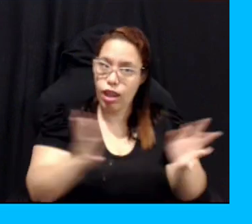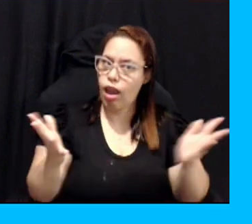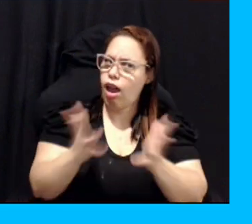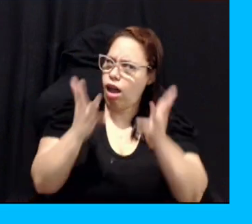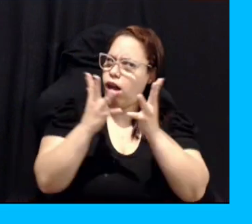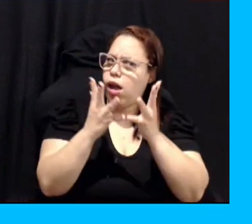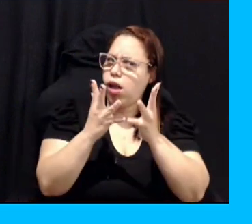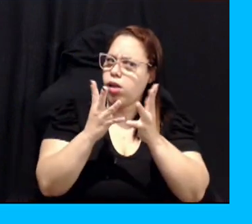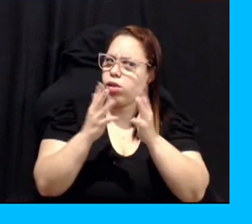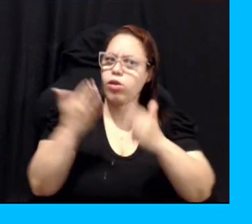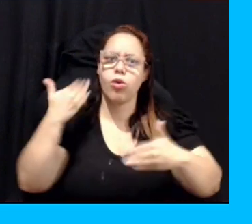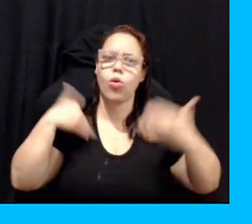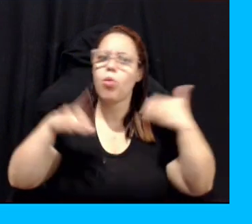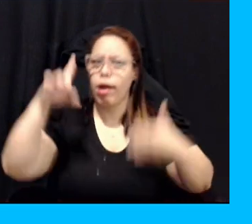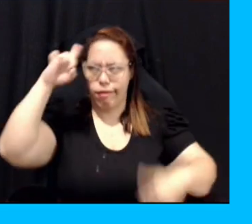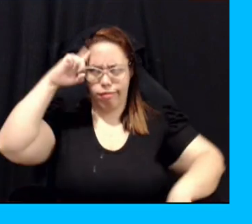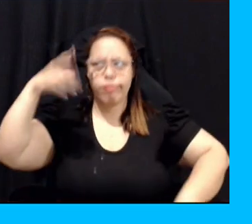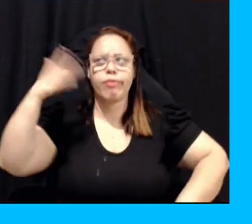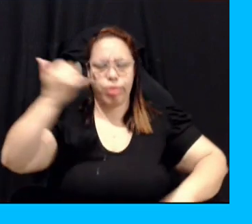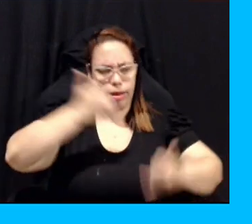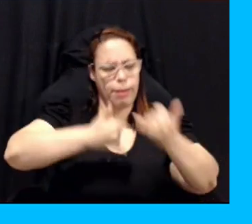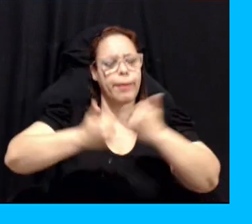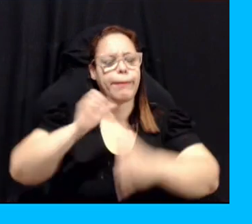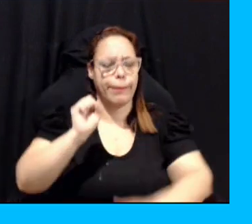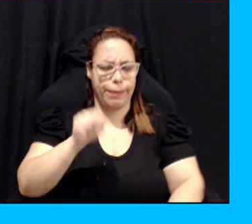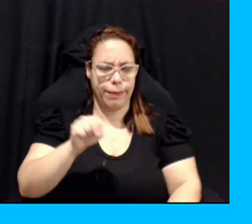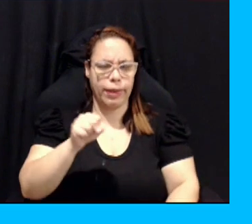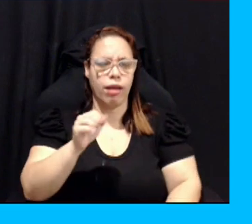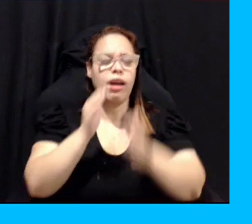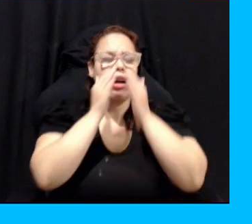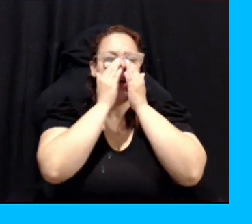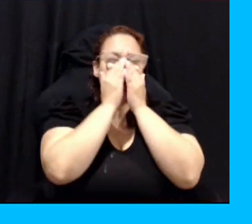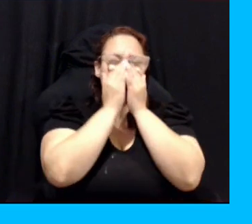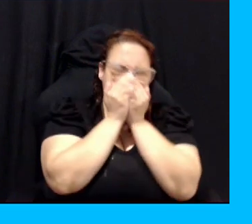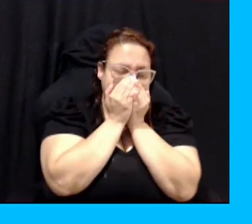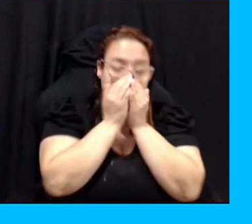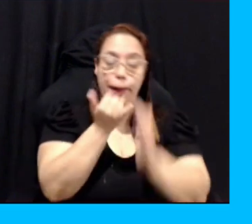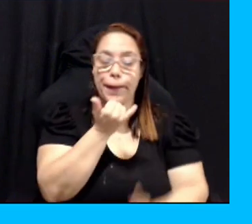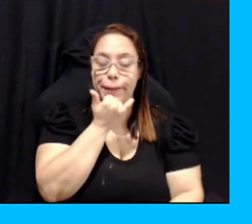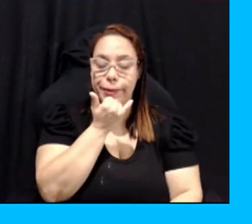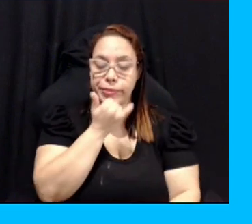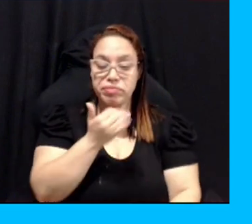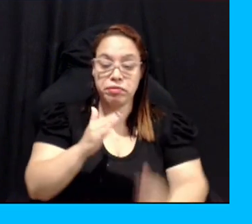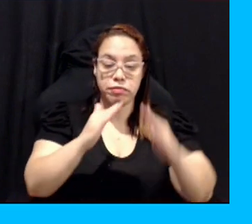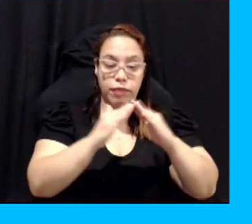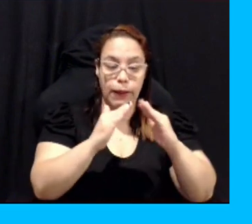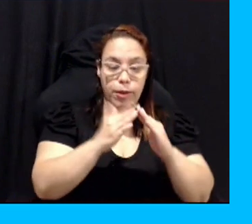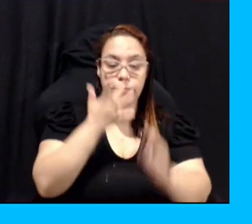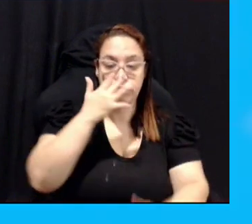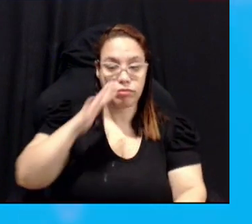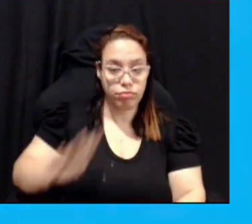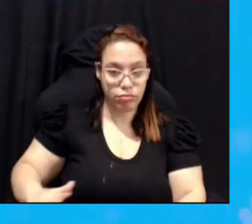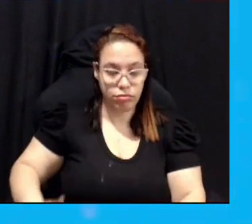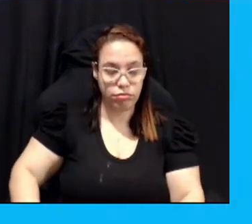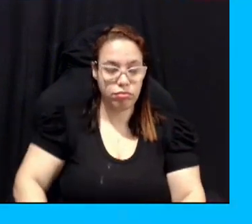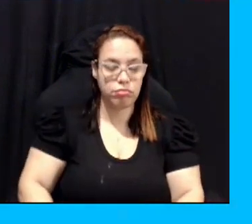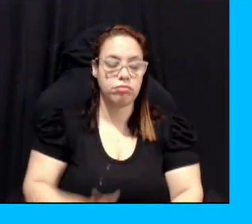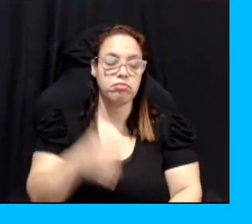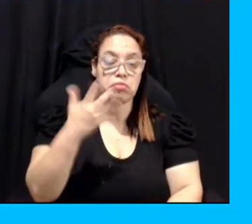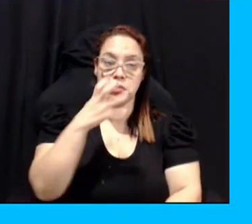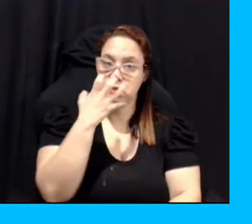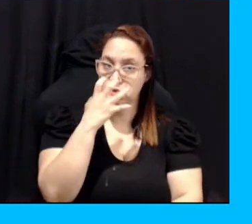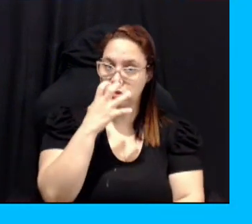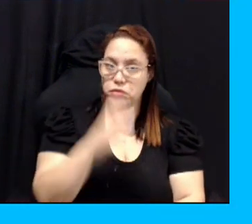passeios diários e brincadeiras. É o doguinho ideal para um lar que tenha crianças e outros cães.